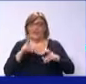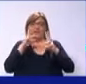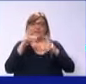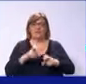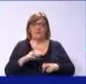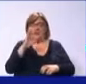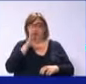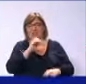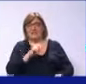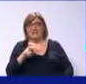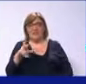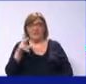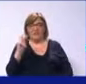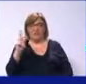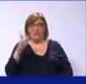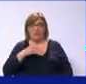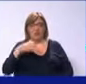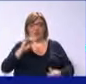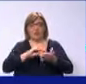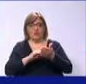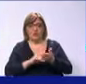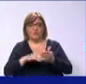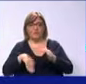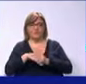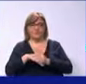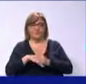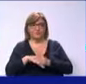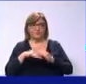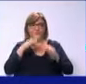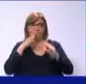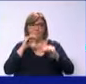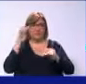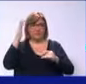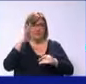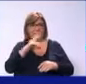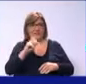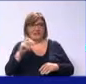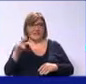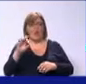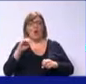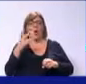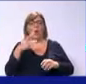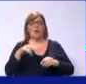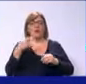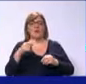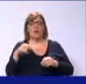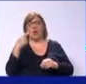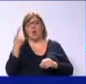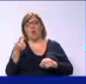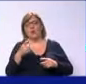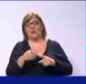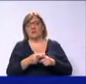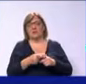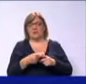investigue foi só do fato foi contratar o jogador diretamente sem falar com o santa clara que é punível ou se de facto andam aqui outros outros